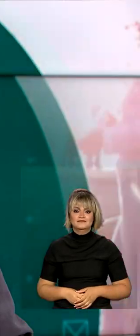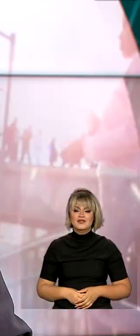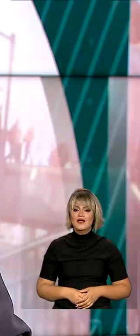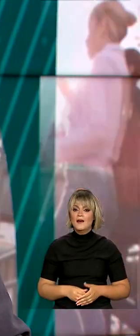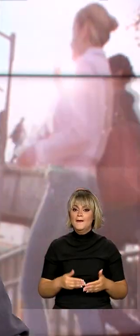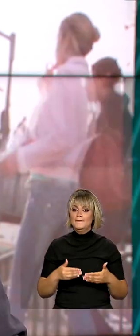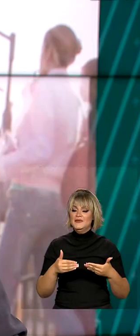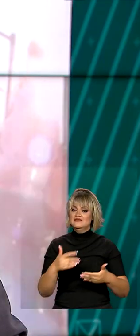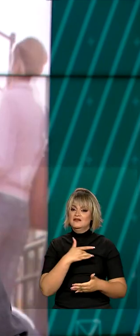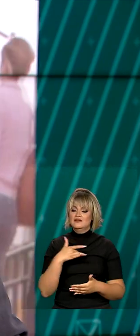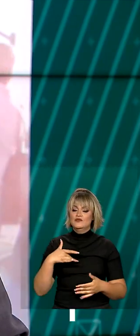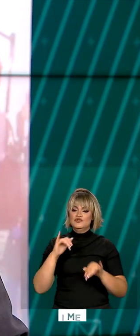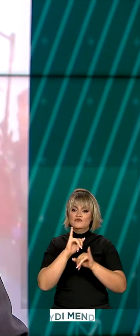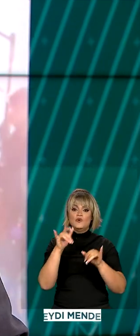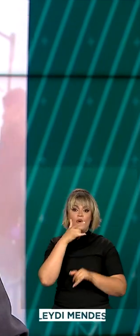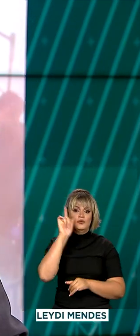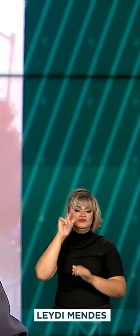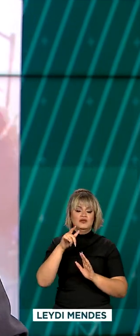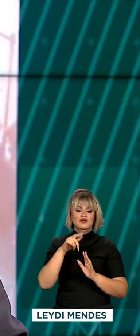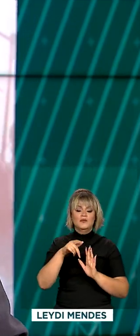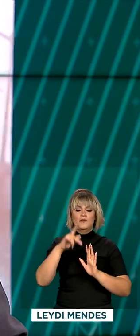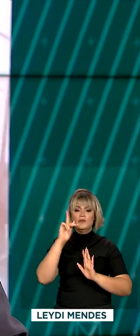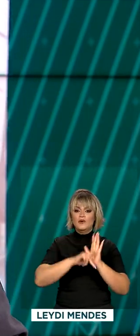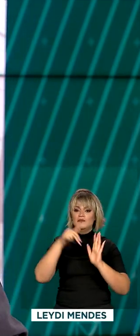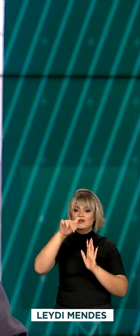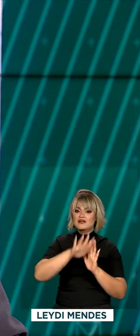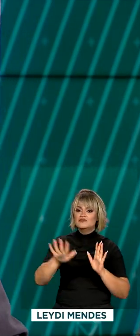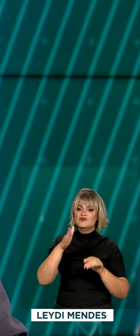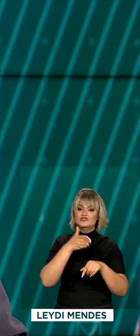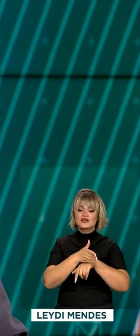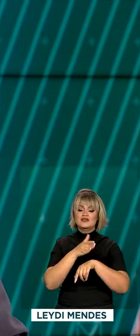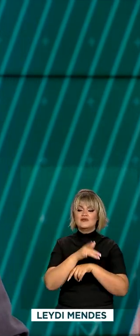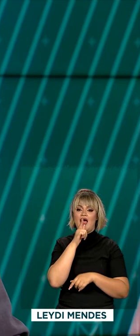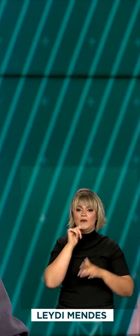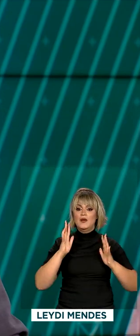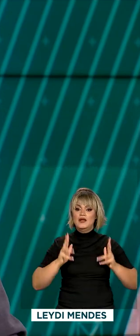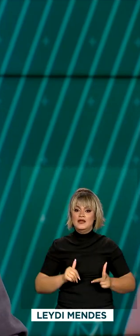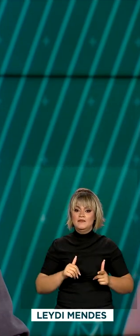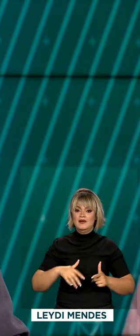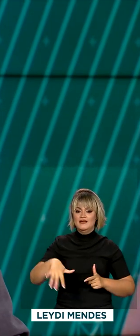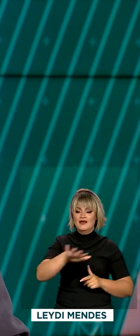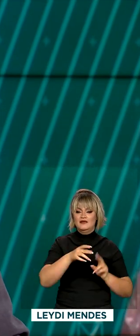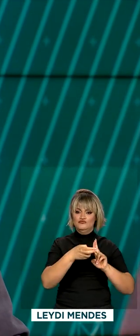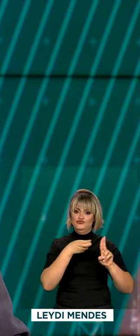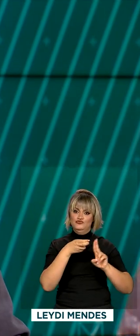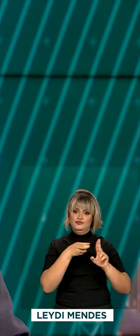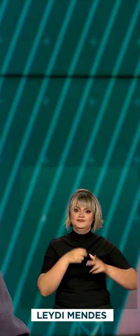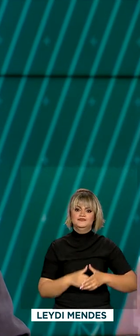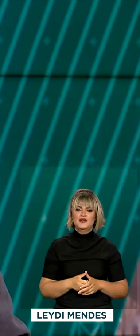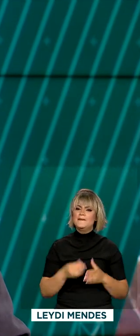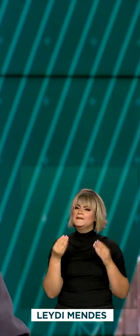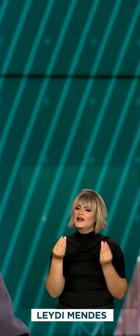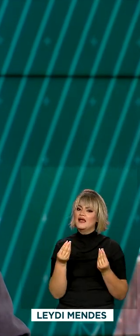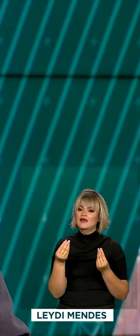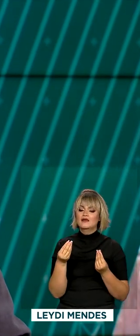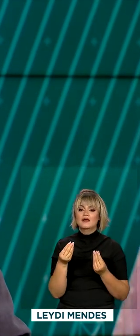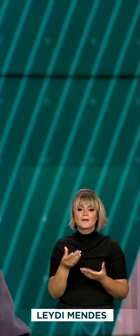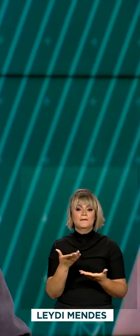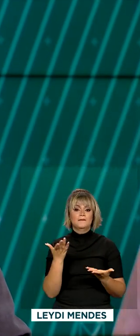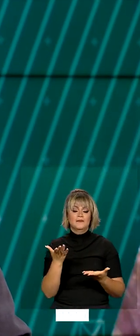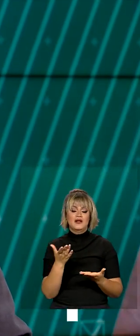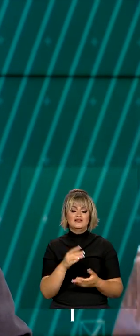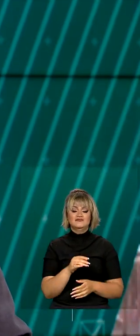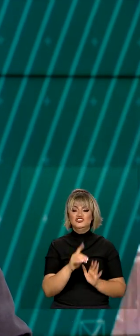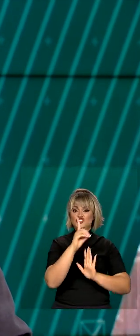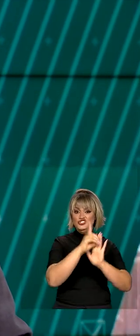o Ministério da Saúde lançou ontem o programa nacional de acesso à água potável em terras indígenas o objetivo é efetivar